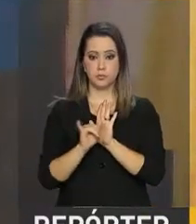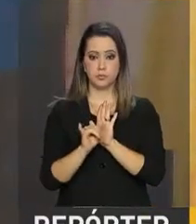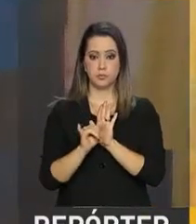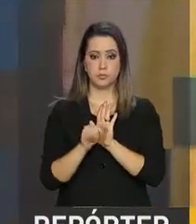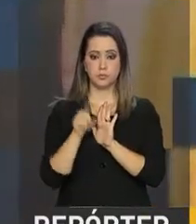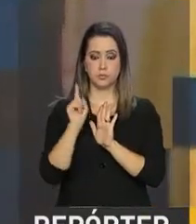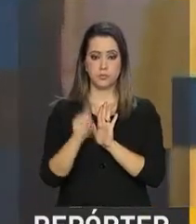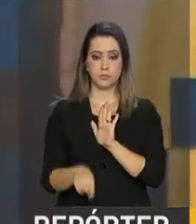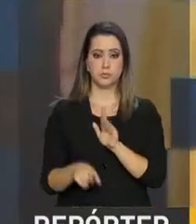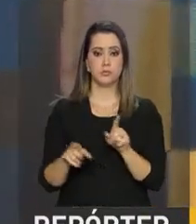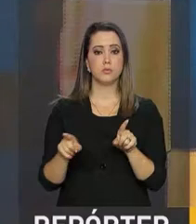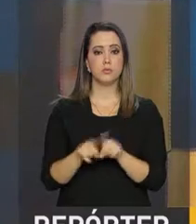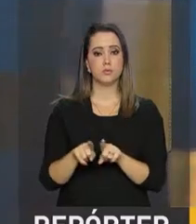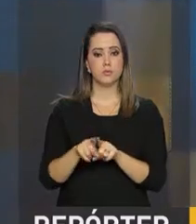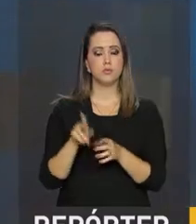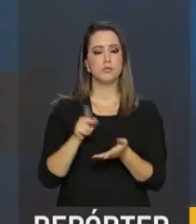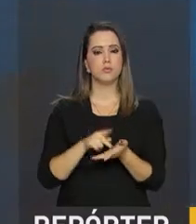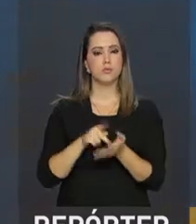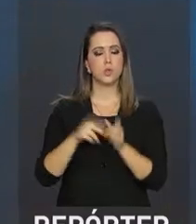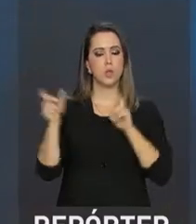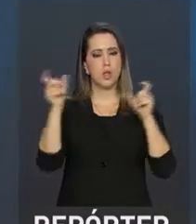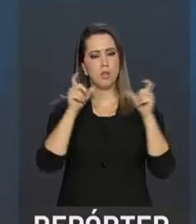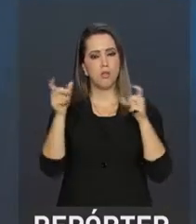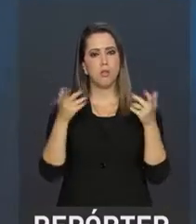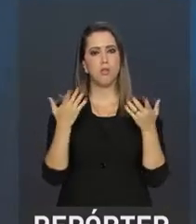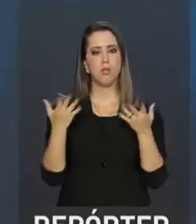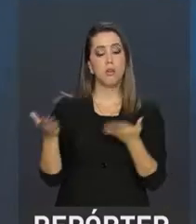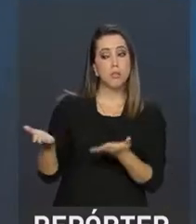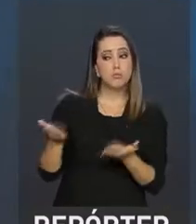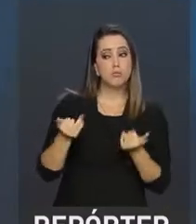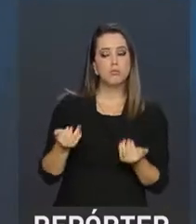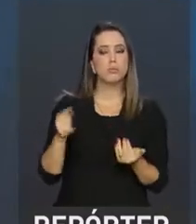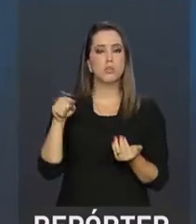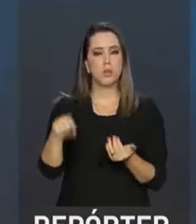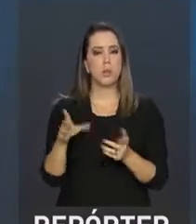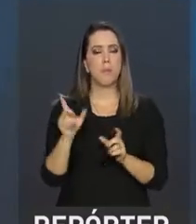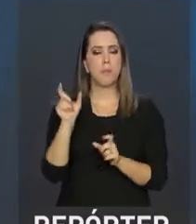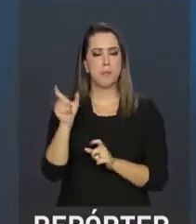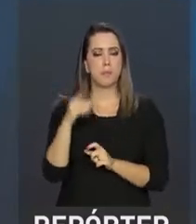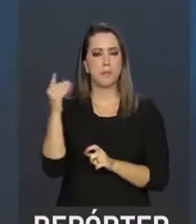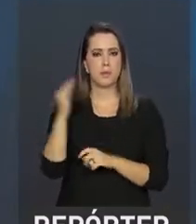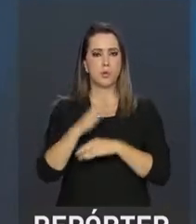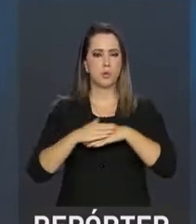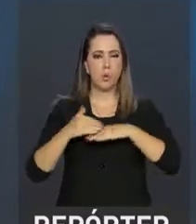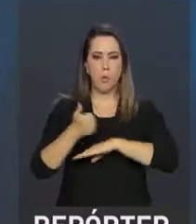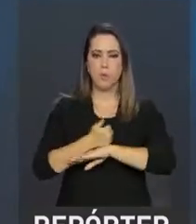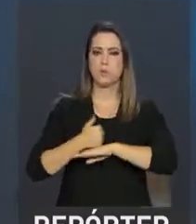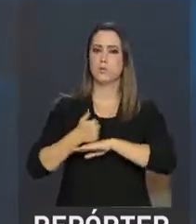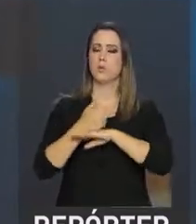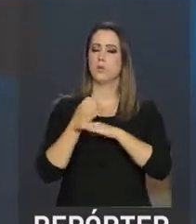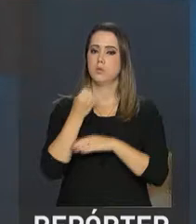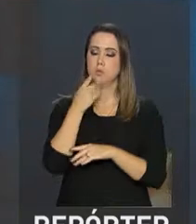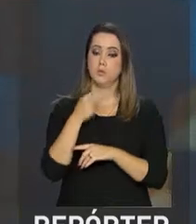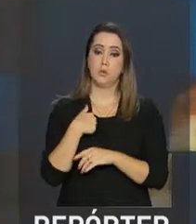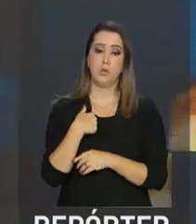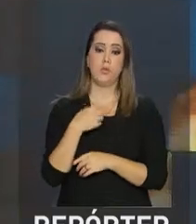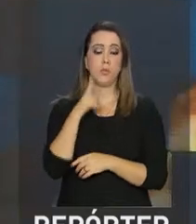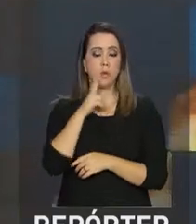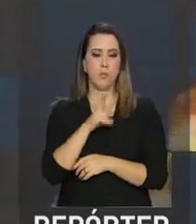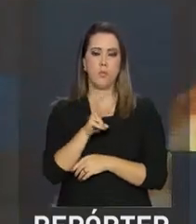sirva realmente também para atrair talentos né eu me vejo assim contemplada enquanto uma mulher